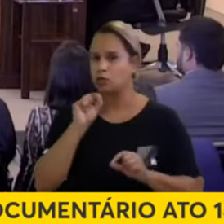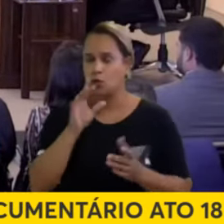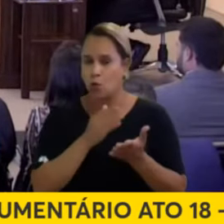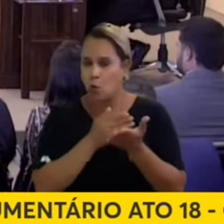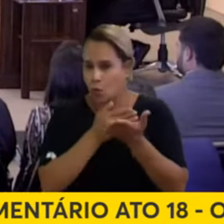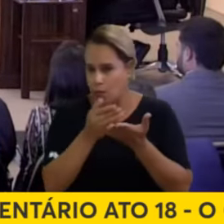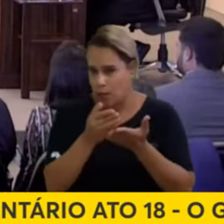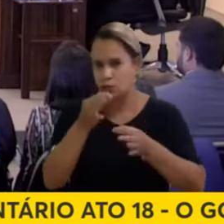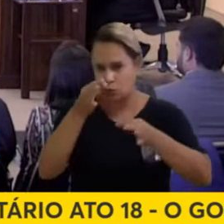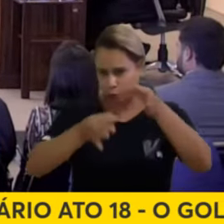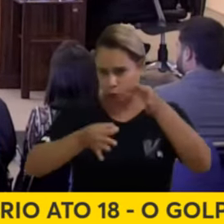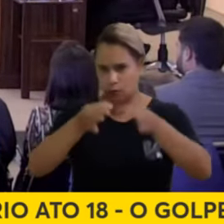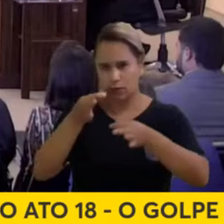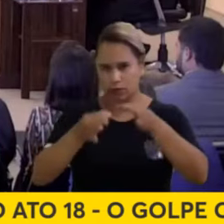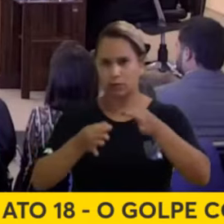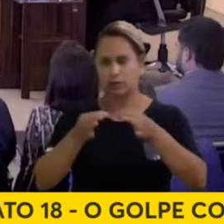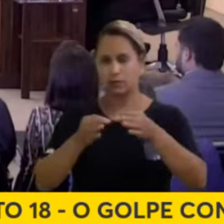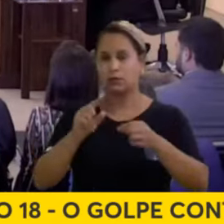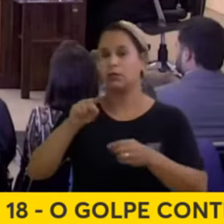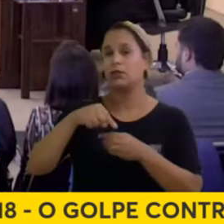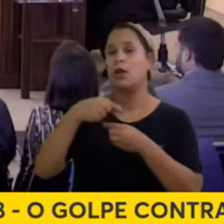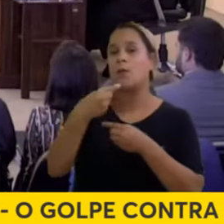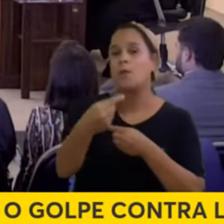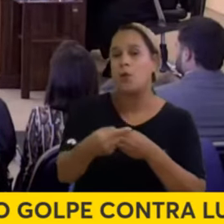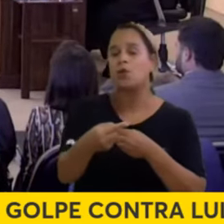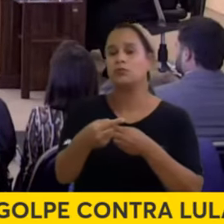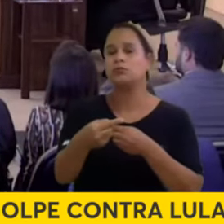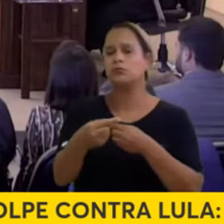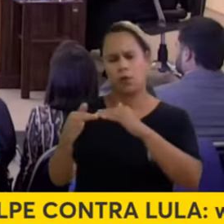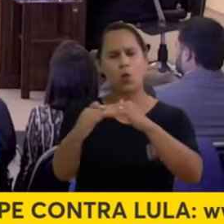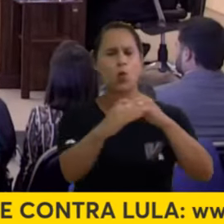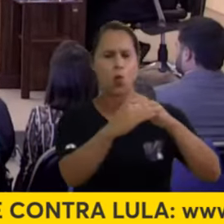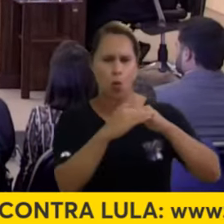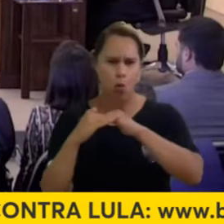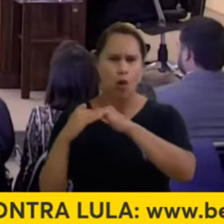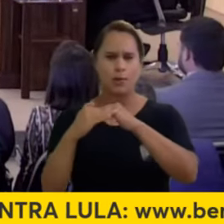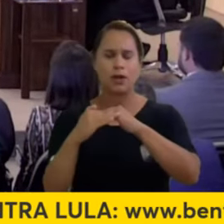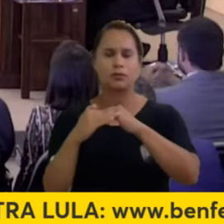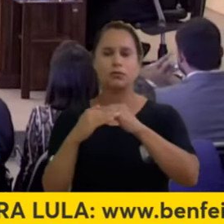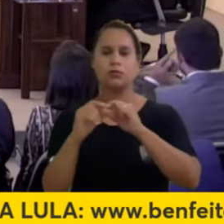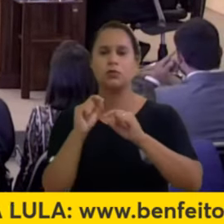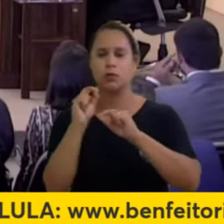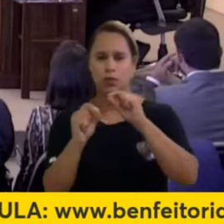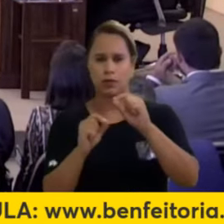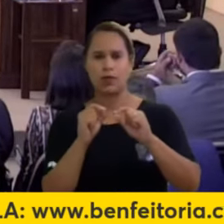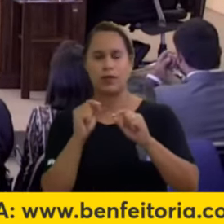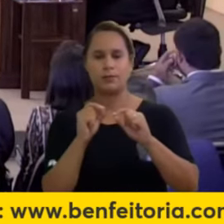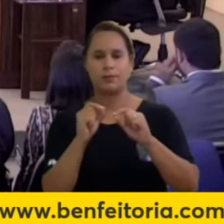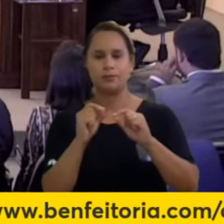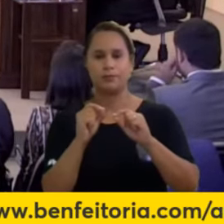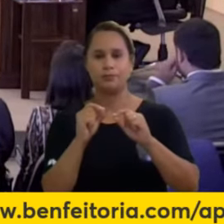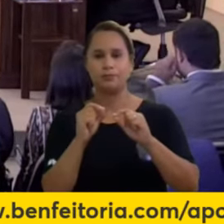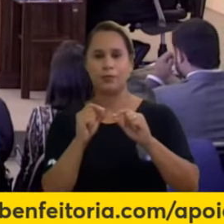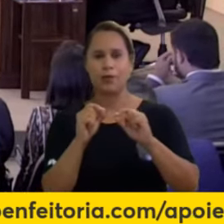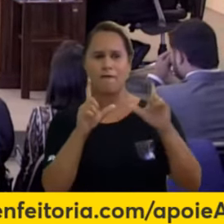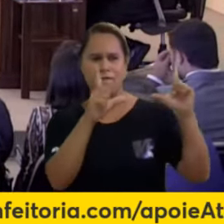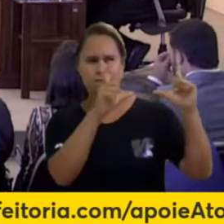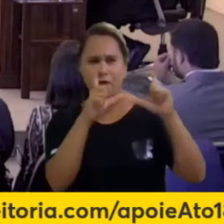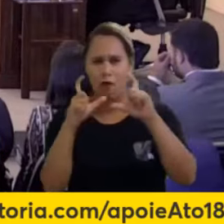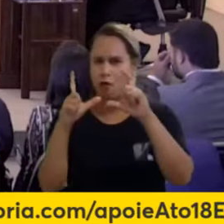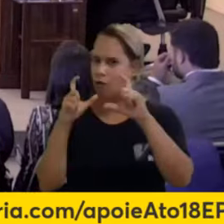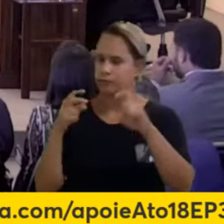julgamento depois nós pedimos a colaboração para que não fossem tiradas fotos e